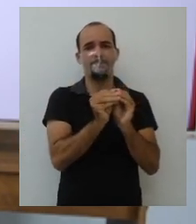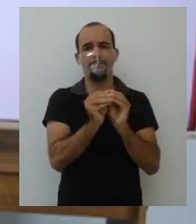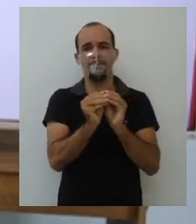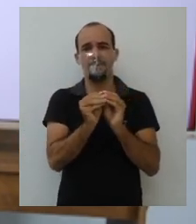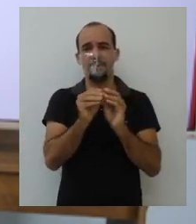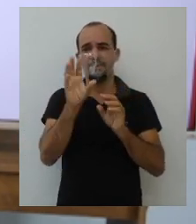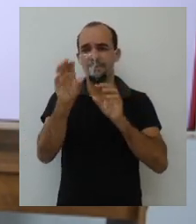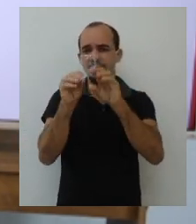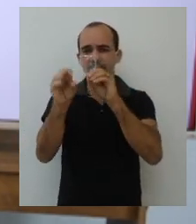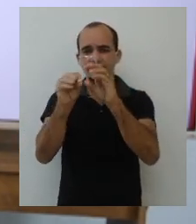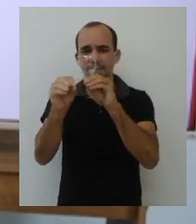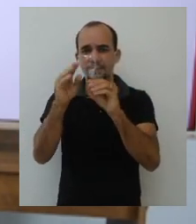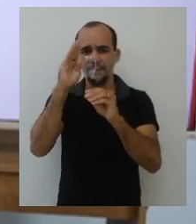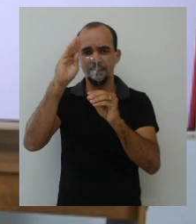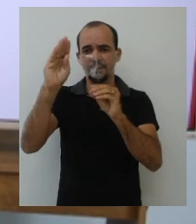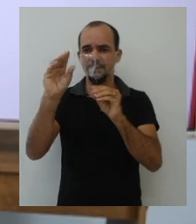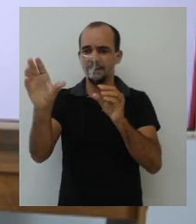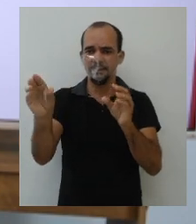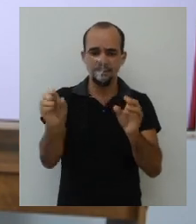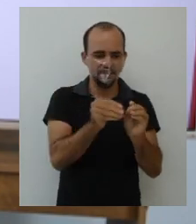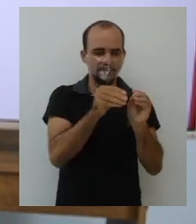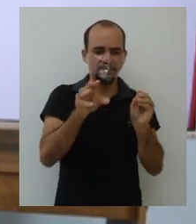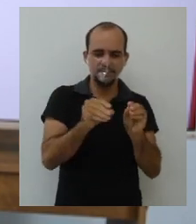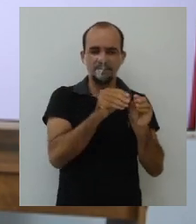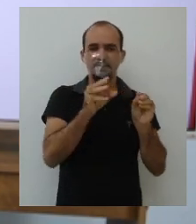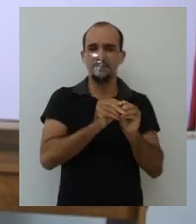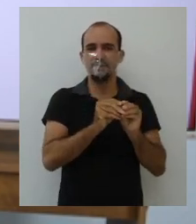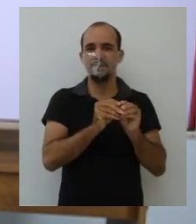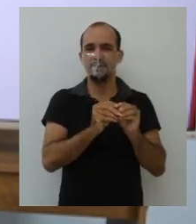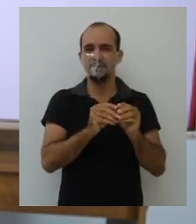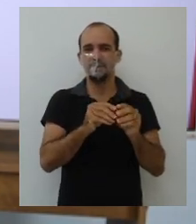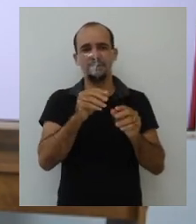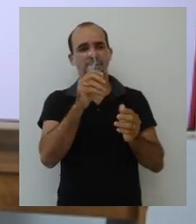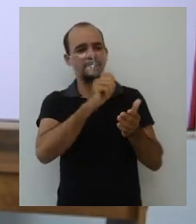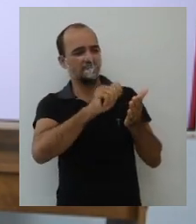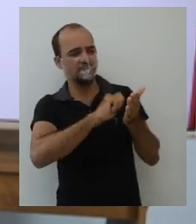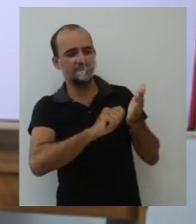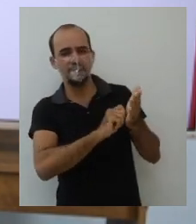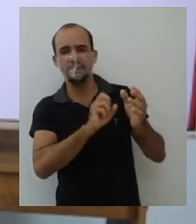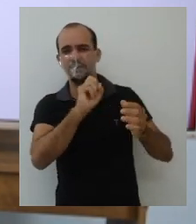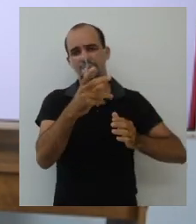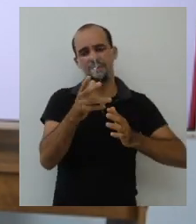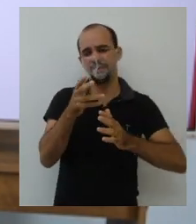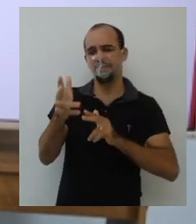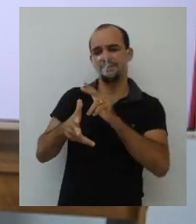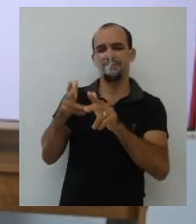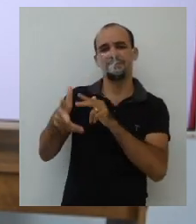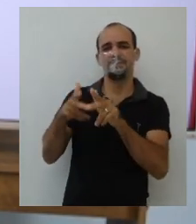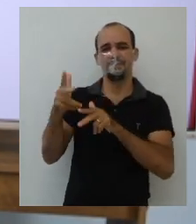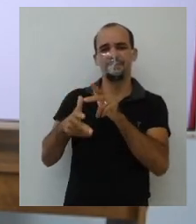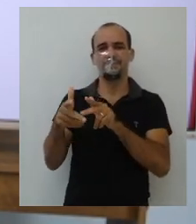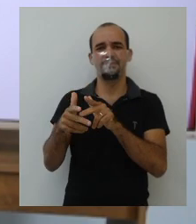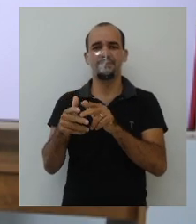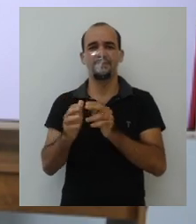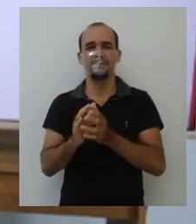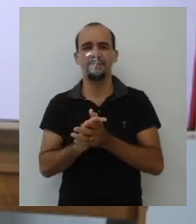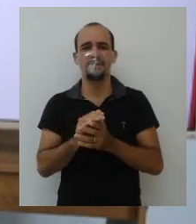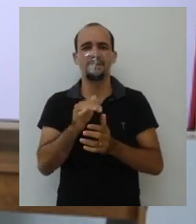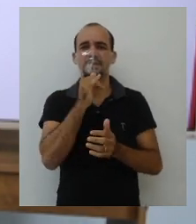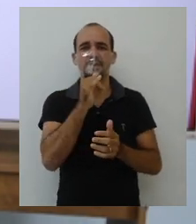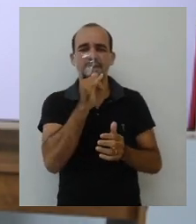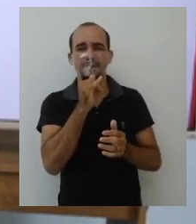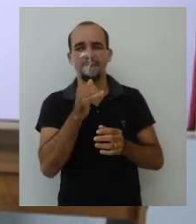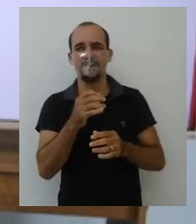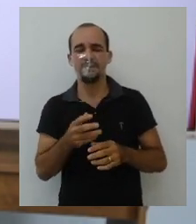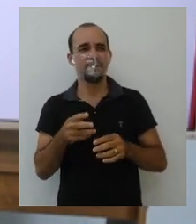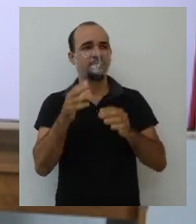texto escrito, mas de texto falado também. Imagina, você vai para uma palestra e aí tem aquela dinâmica,